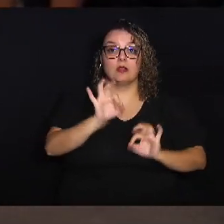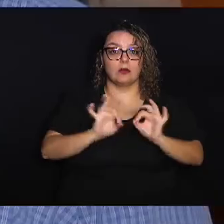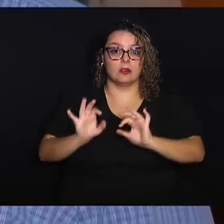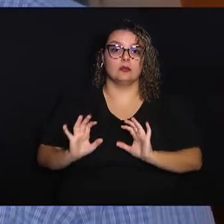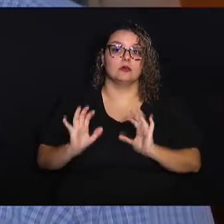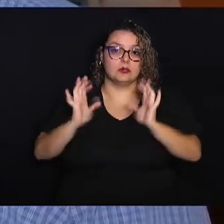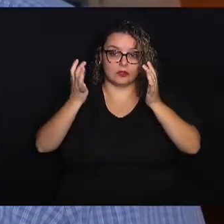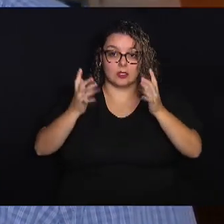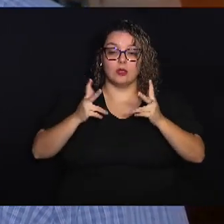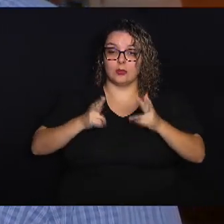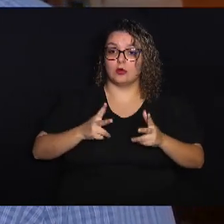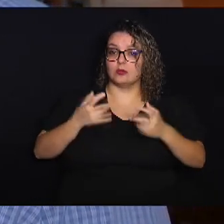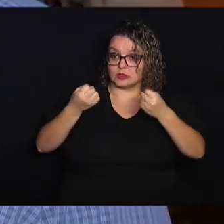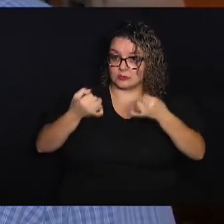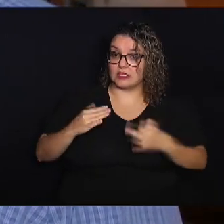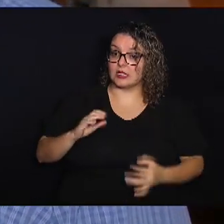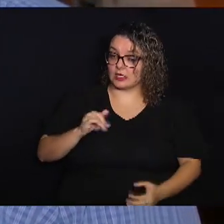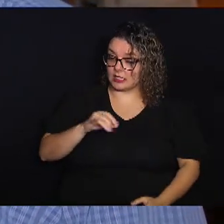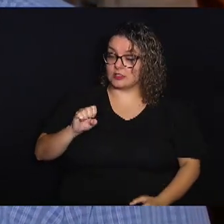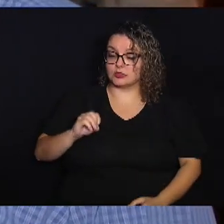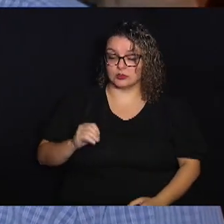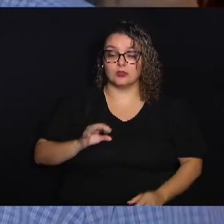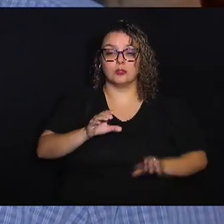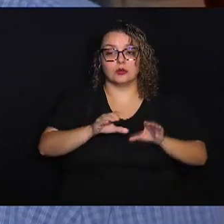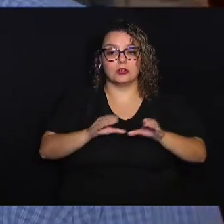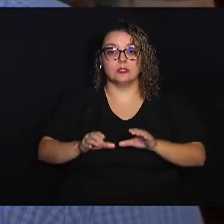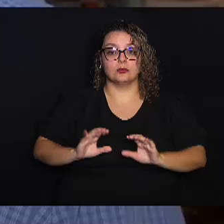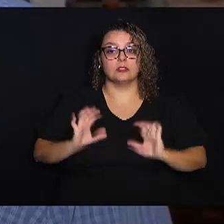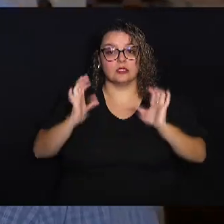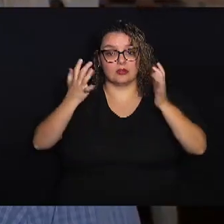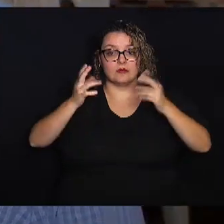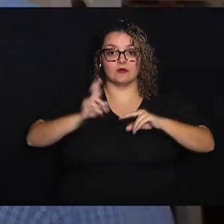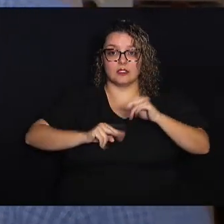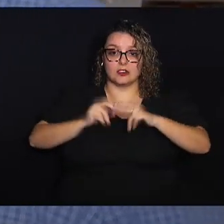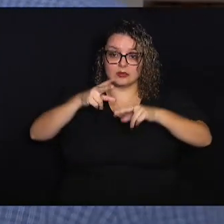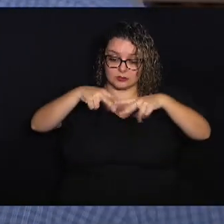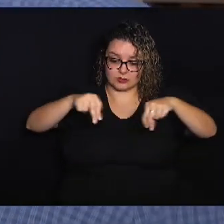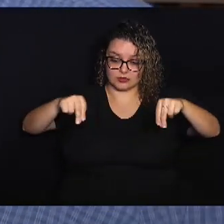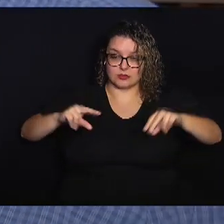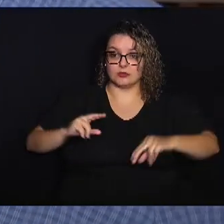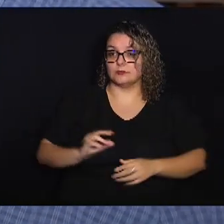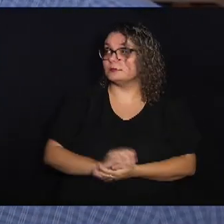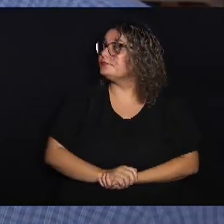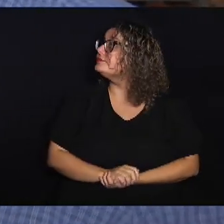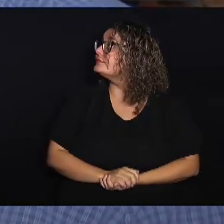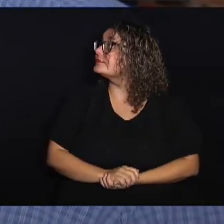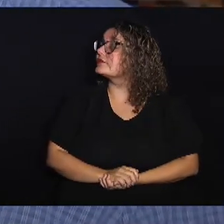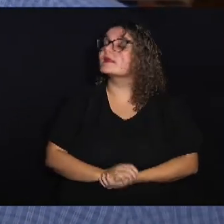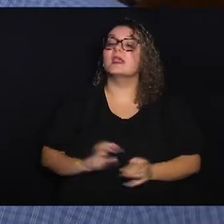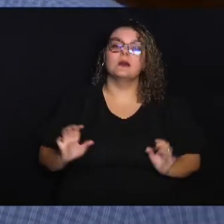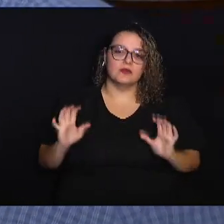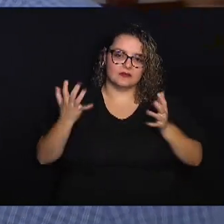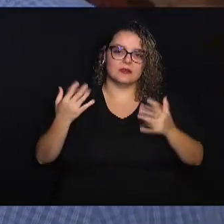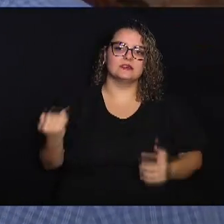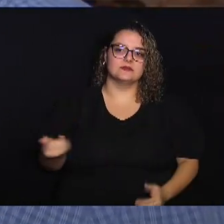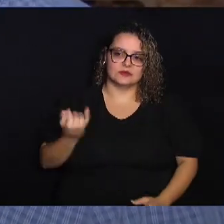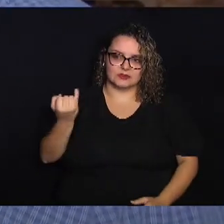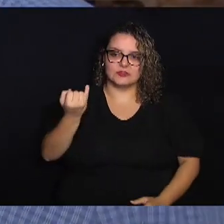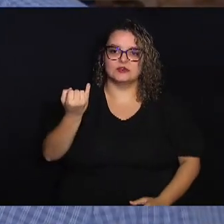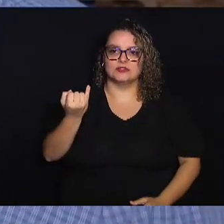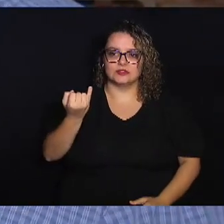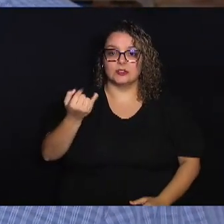evento, como explica Cássio, coordenador da festa junina. É uma festa bem importante, assim, primeiro porque nós